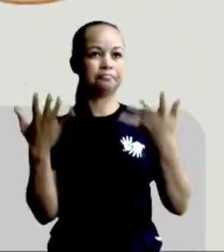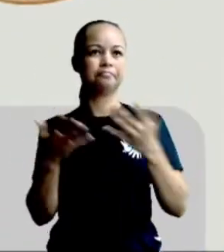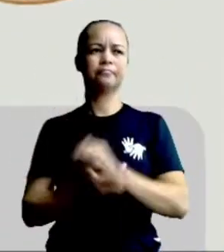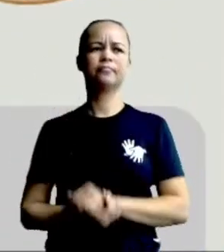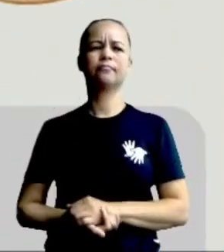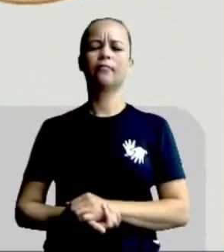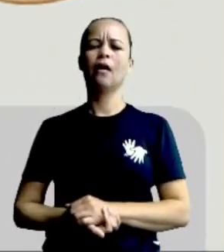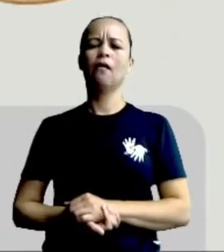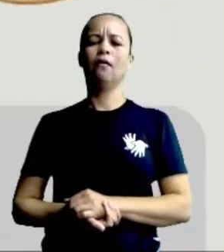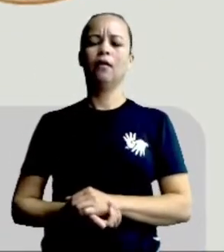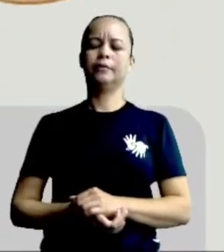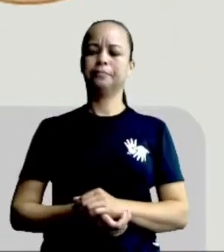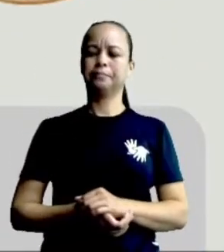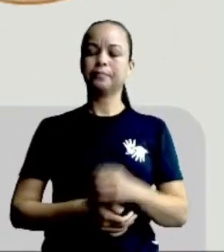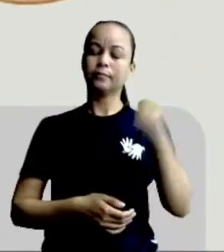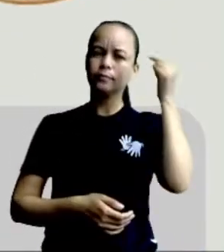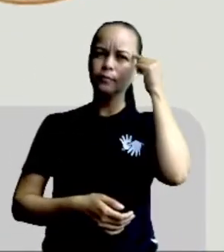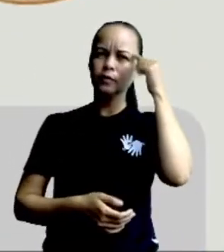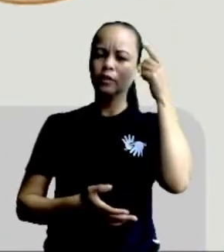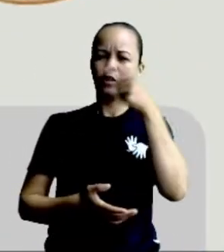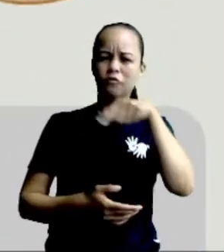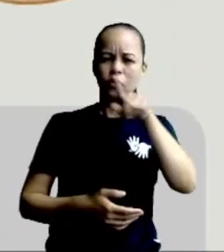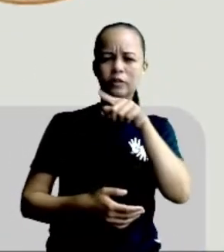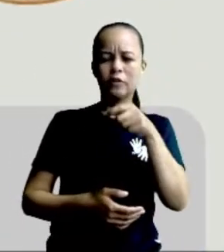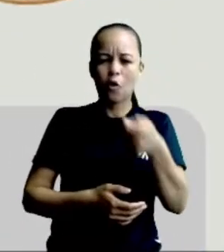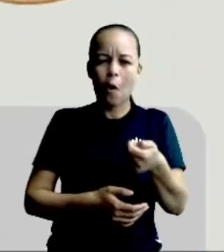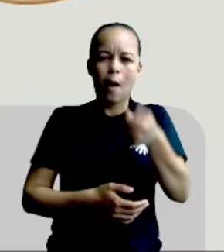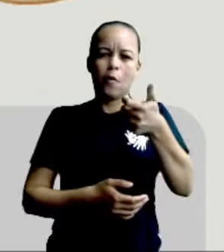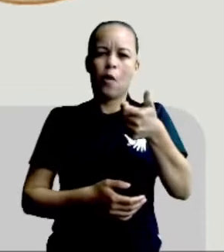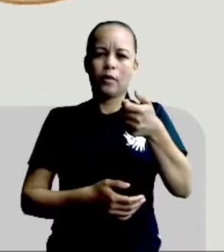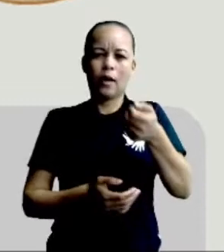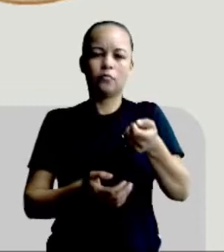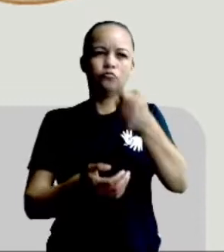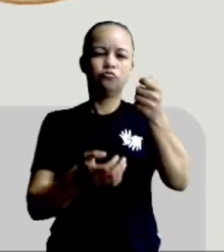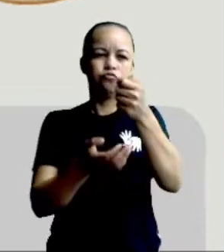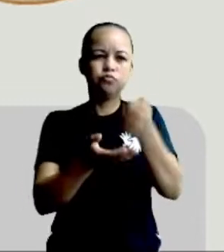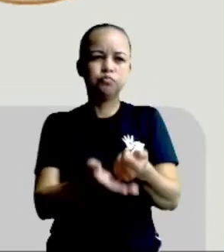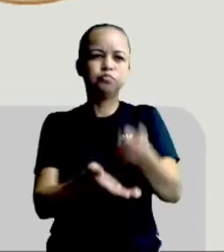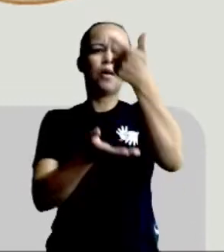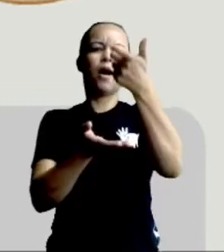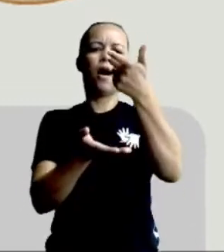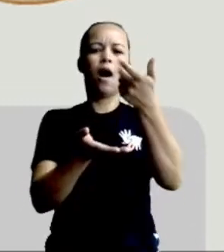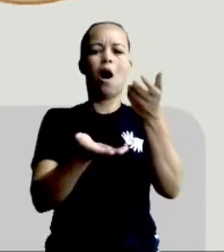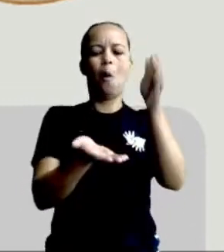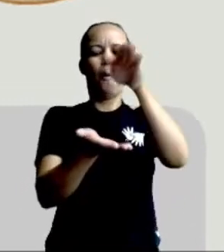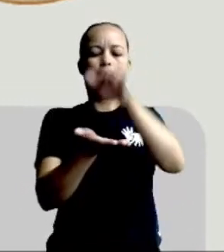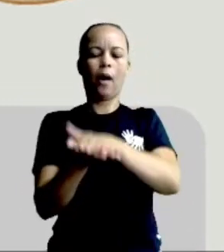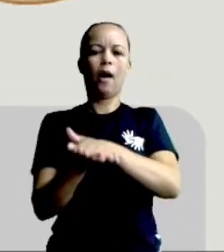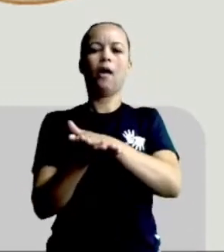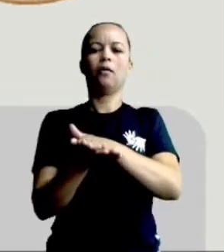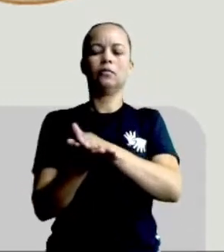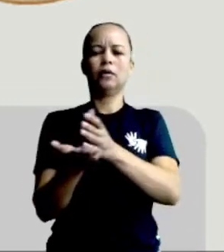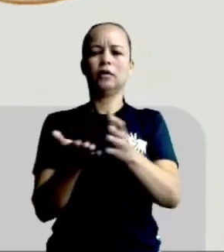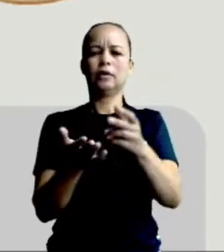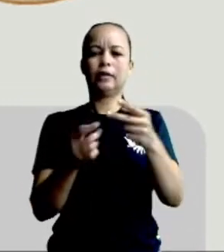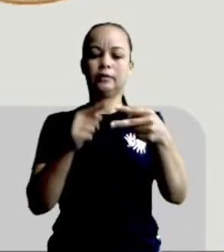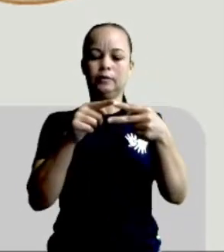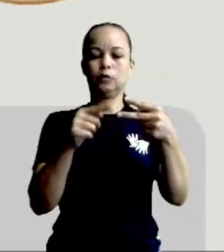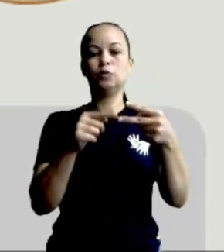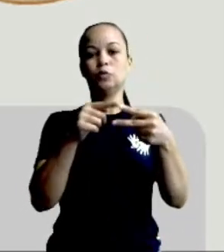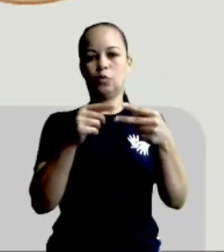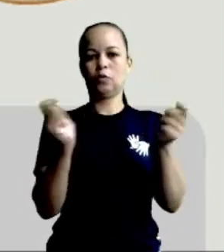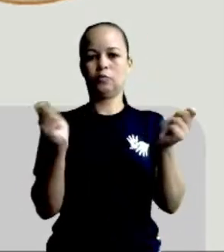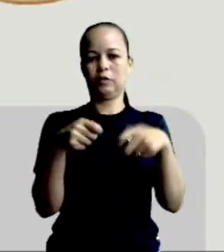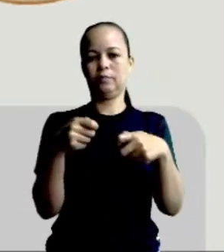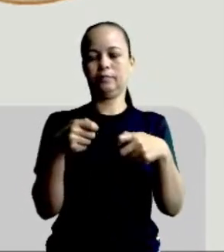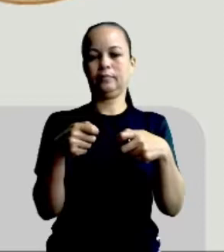Então, imagine que você jogou uma moeda para cima. Nesse caso, há 2 possibilidades. Ela